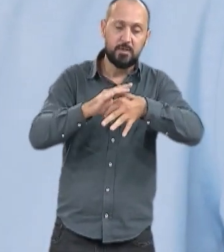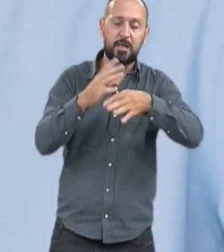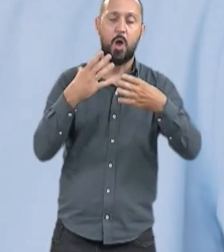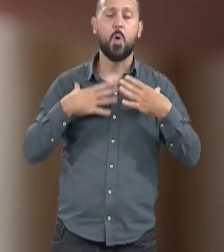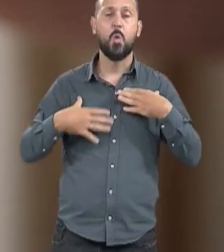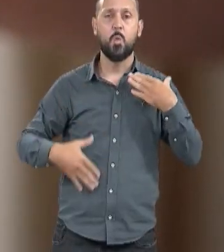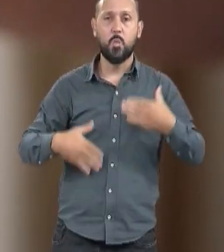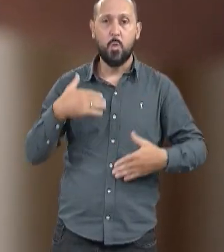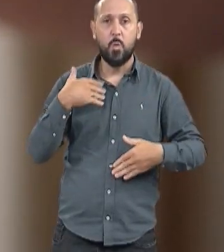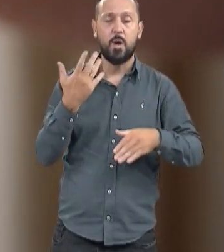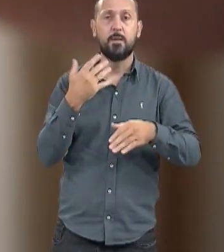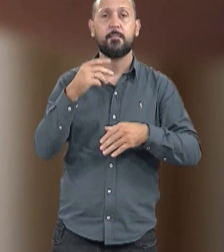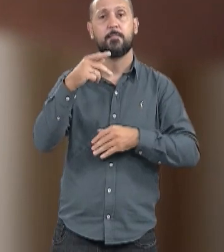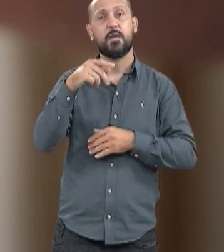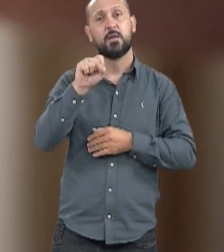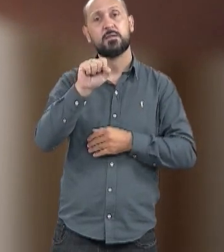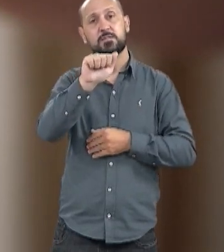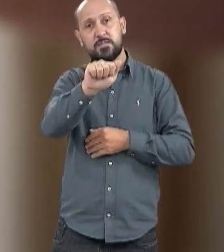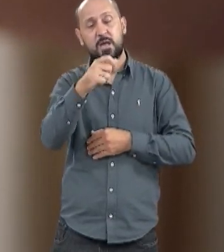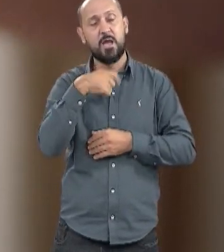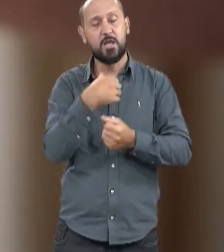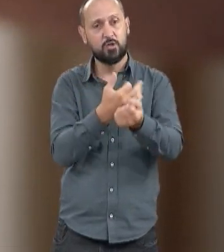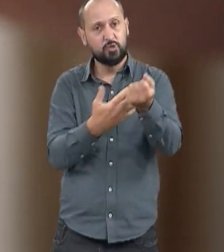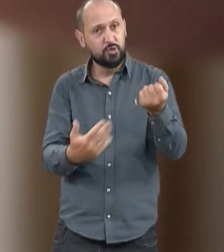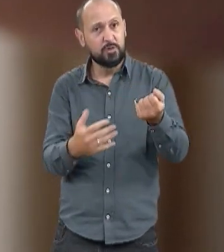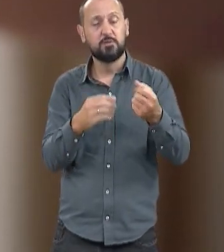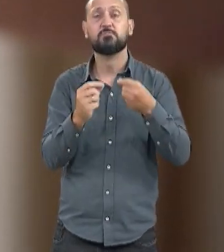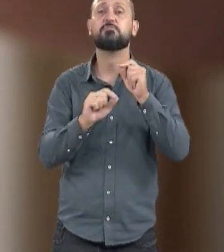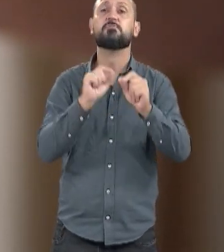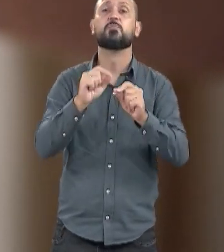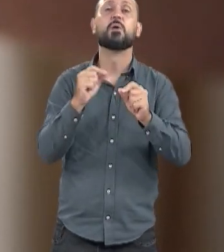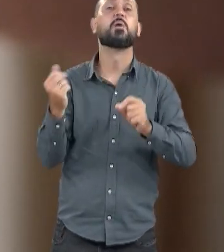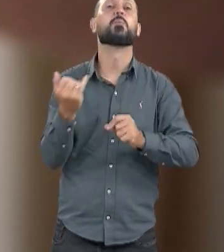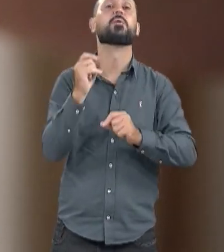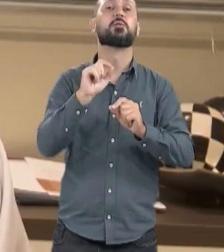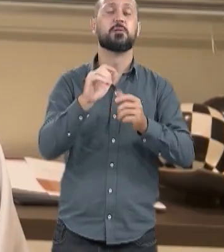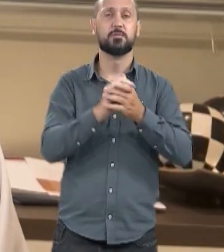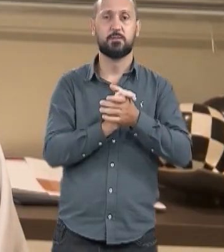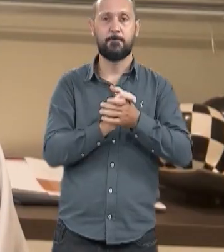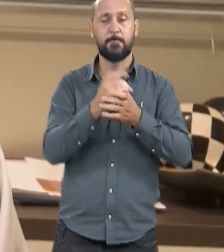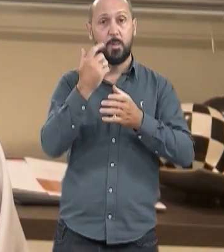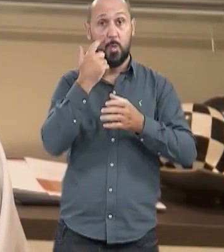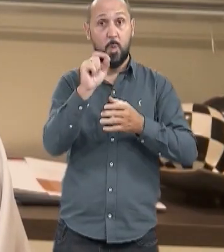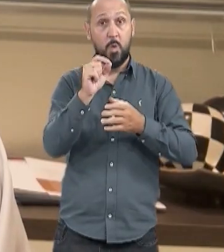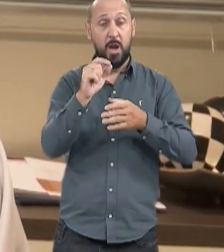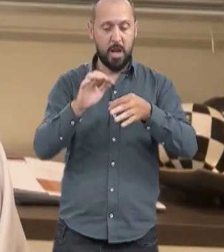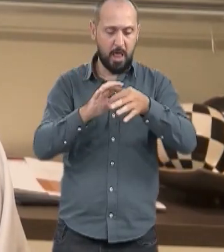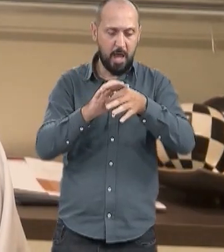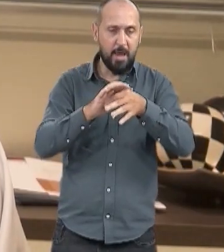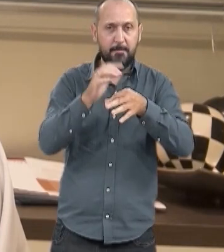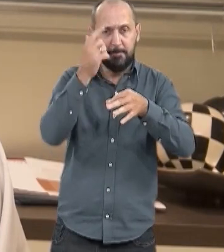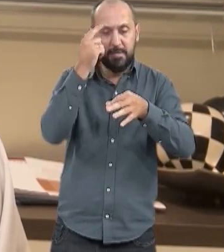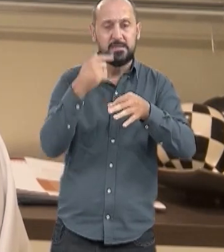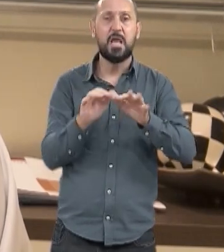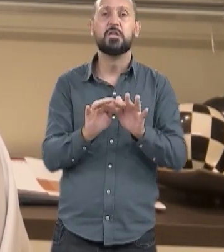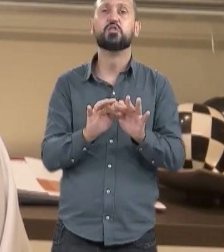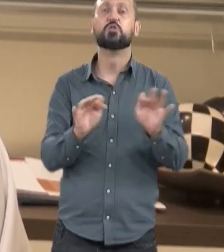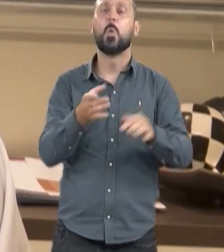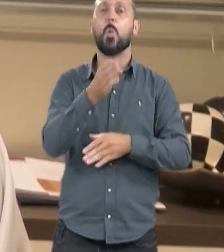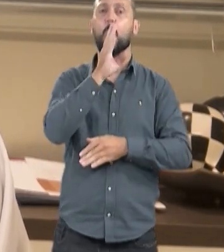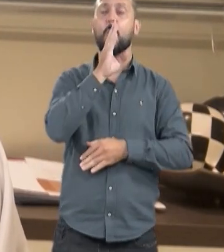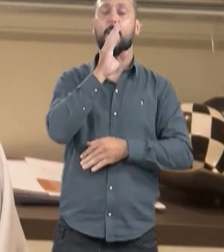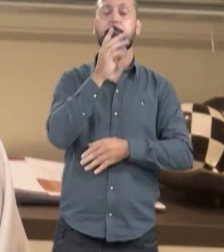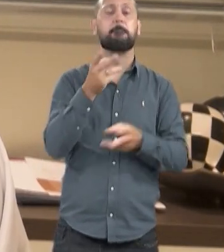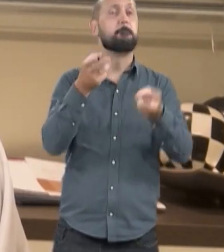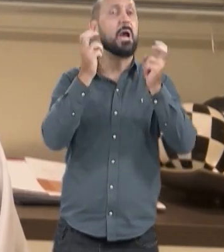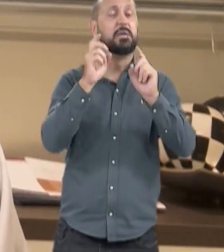parte do exame físico, e o exame de PSA, que é um exame de sangue. Qual a importância disso? O câncer de próstata é um tumor que a gente considera